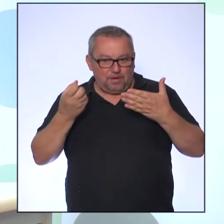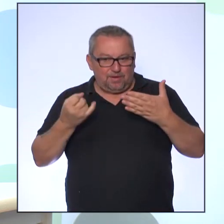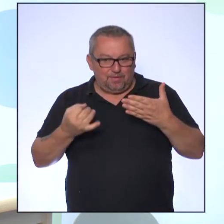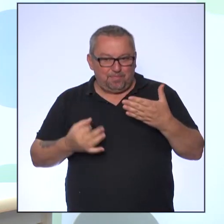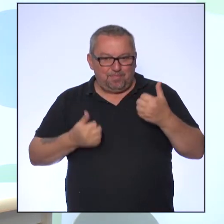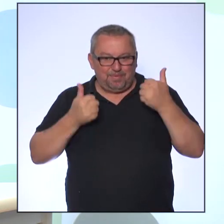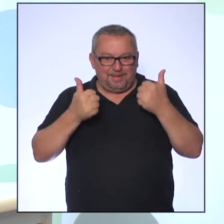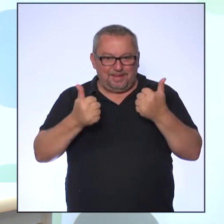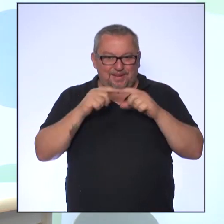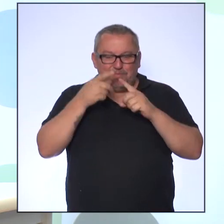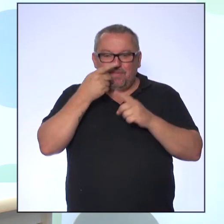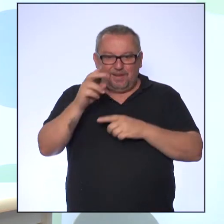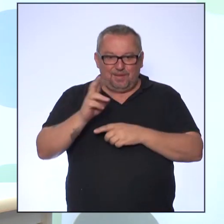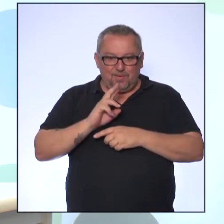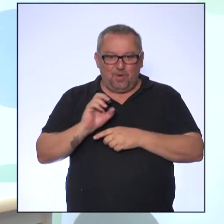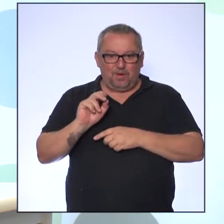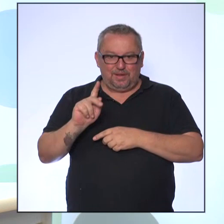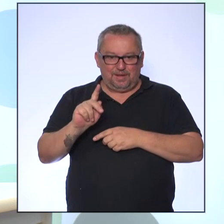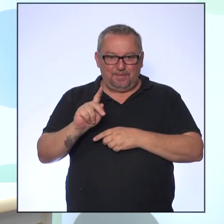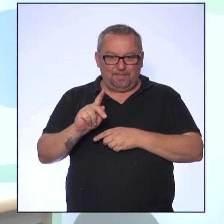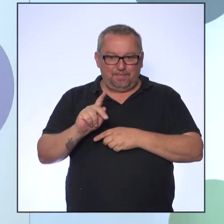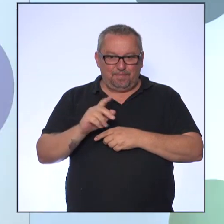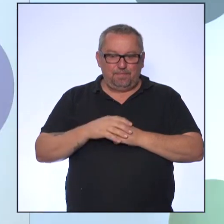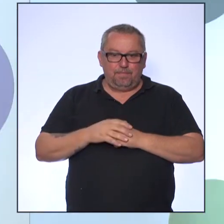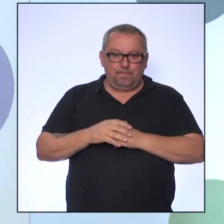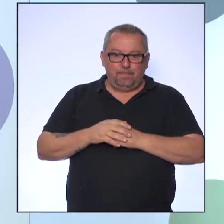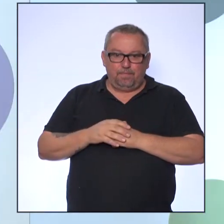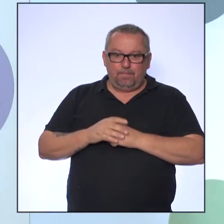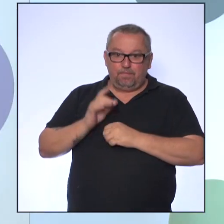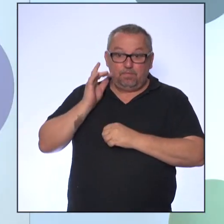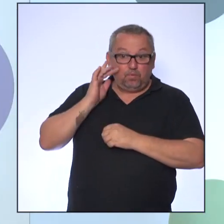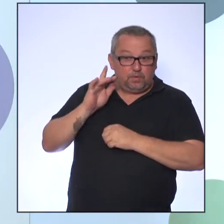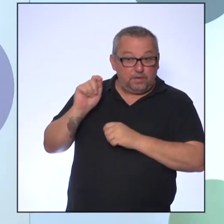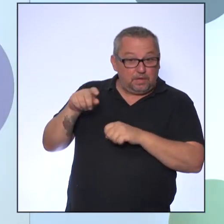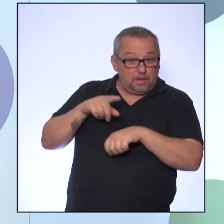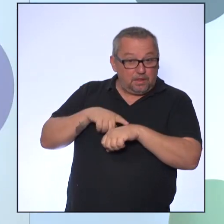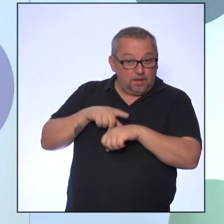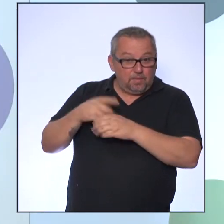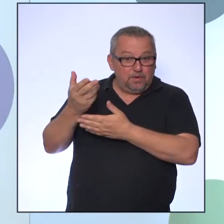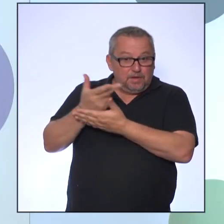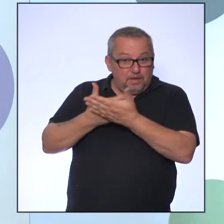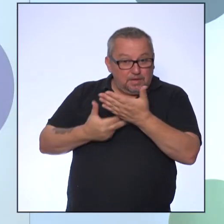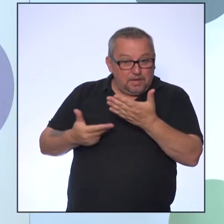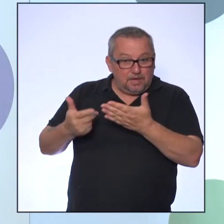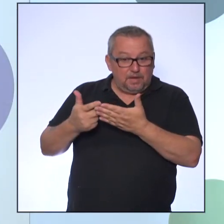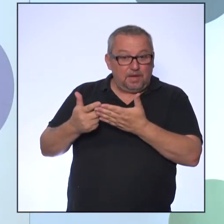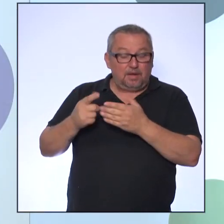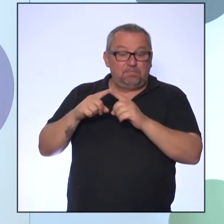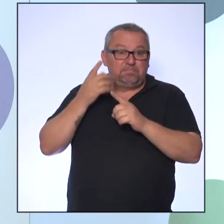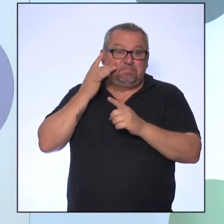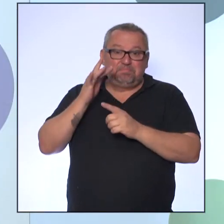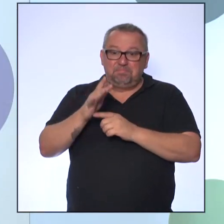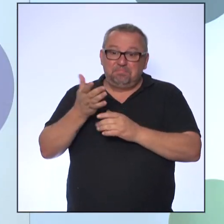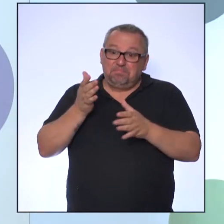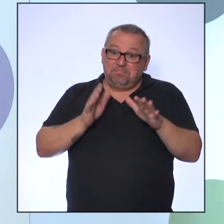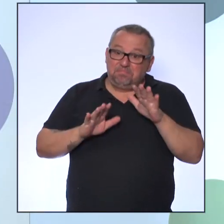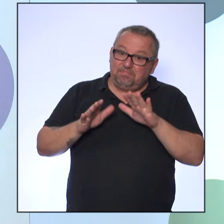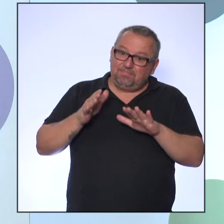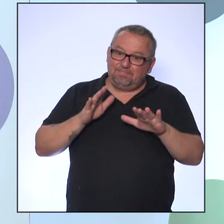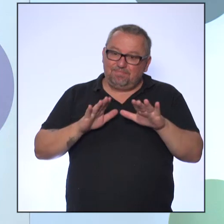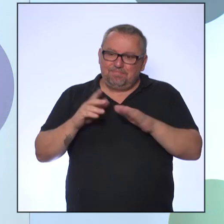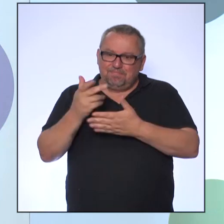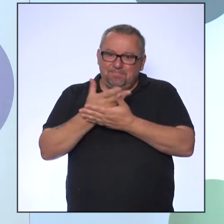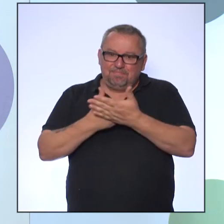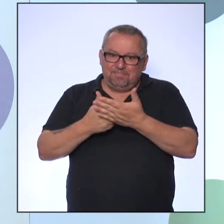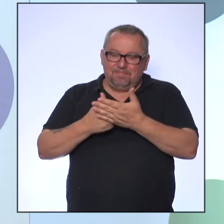para falar a sua resposta, tá bom? Tá bom, Jonas, eu não sei se dá tempo de eles desenharem, né? Não sei, pensando assim, Talvez sim. lembrando do